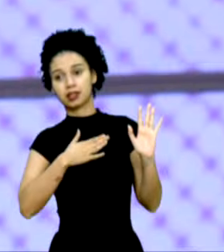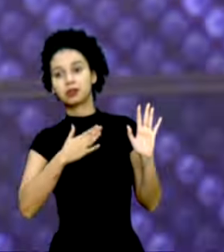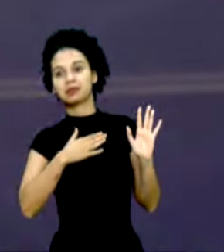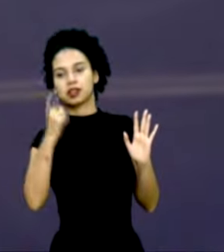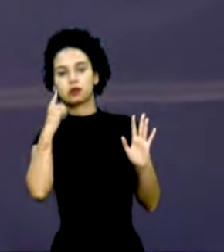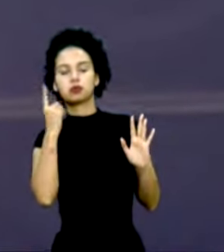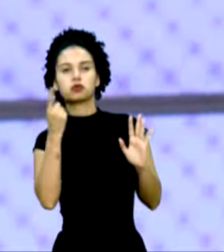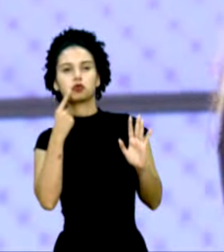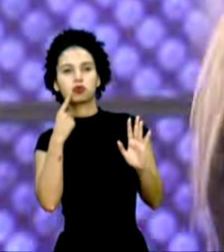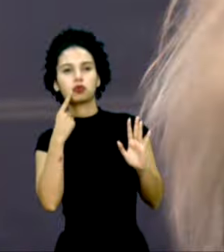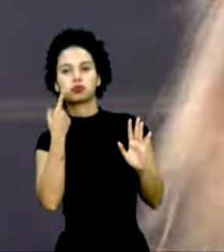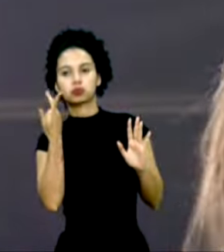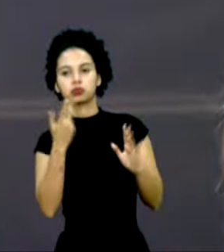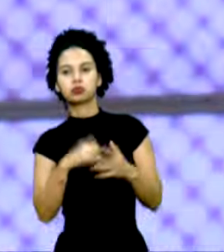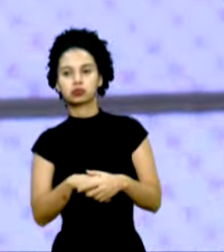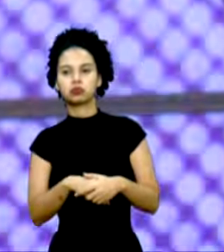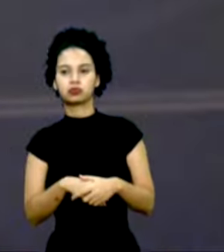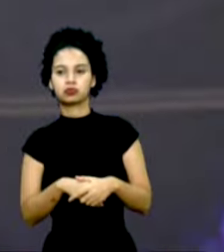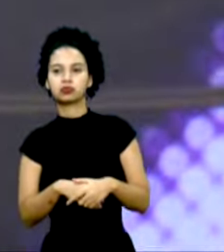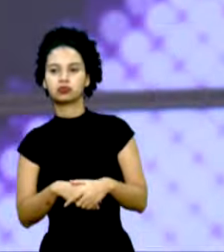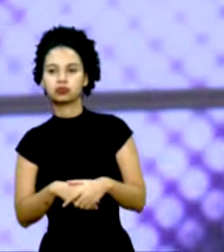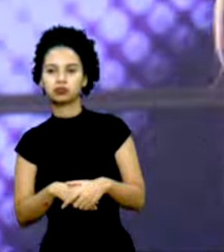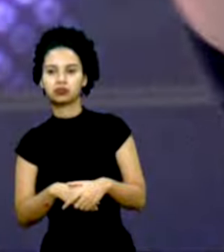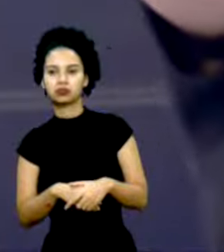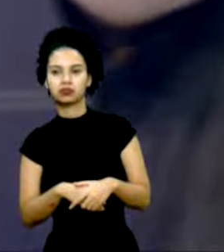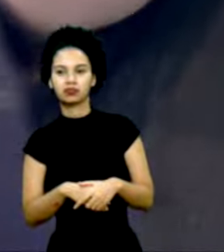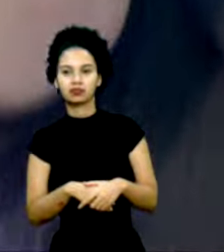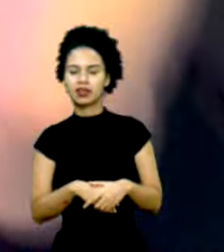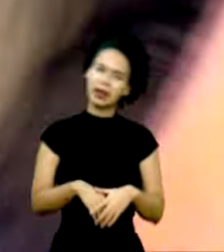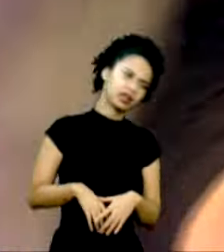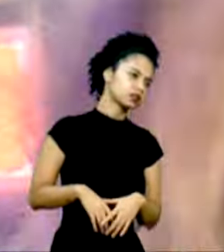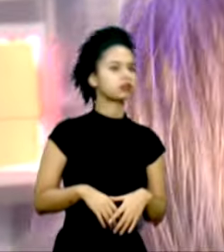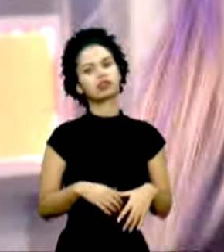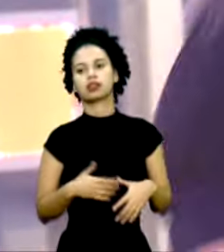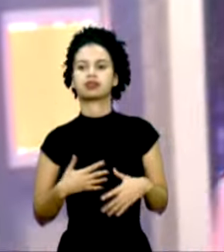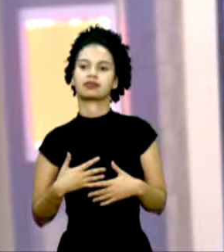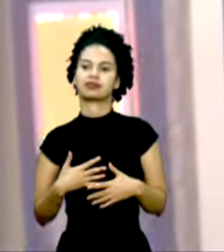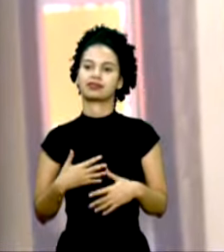Uma mania que eu tenho em balançar essa cabeça aqui. E como é que você balança? Deixa eu ver, faz aí. Ah, depende, assim...